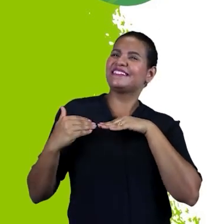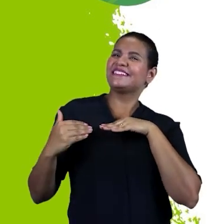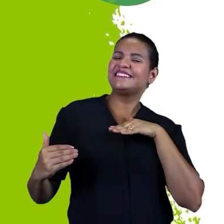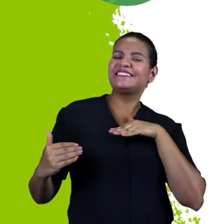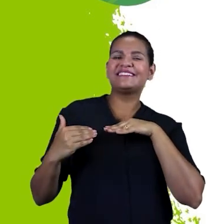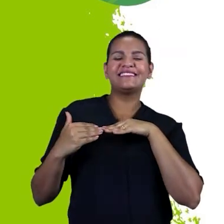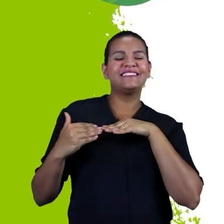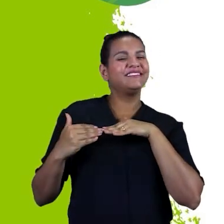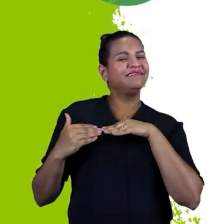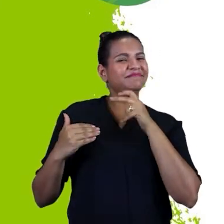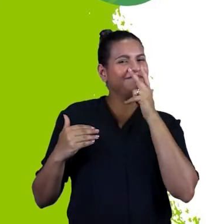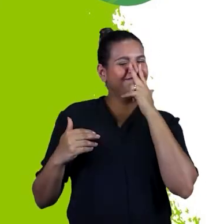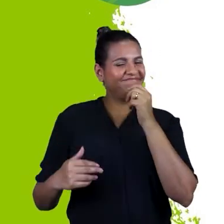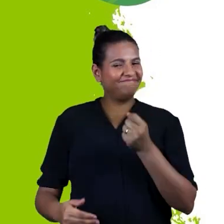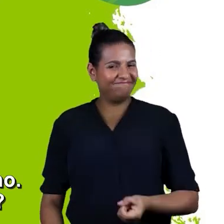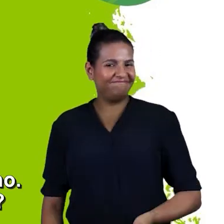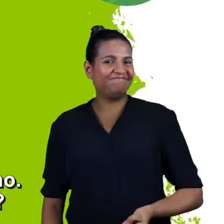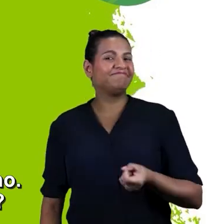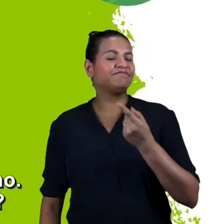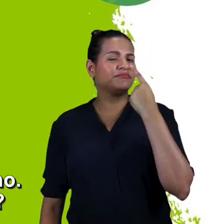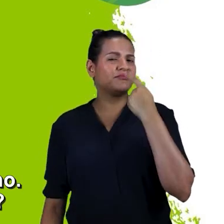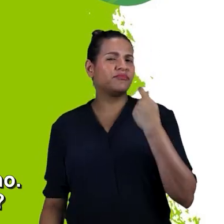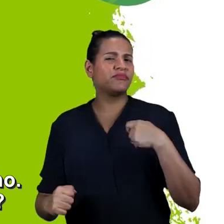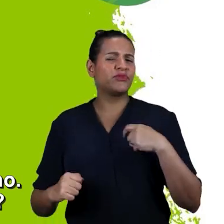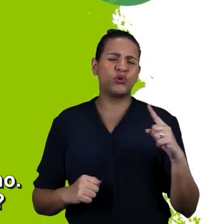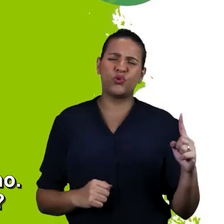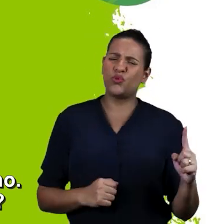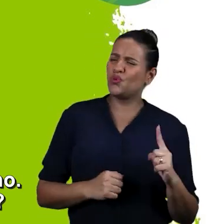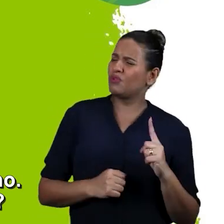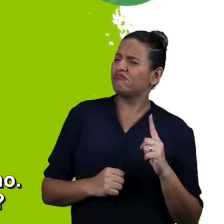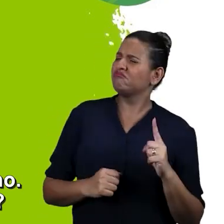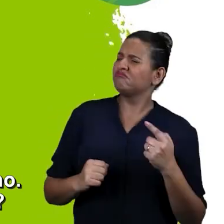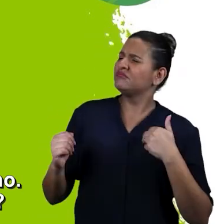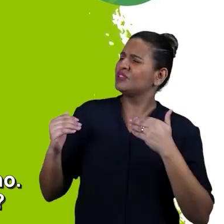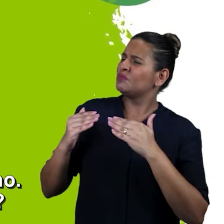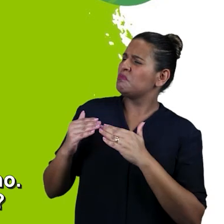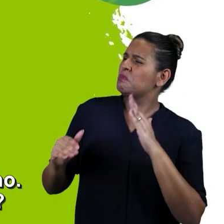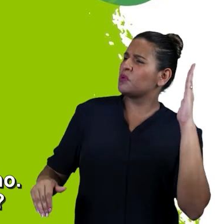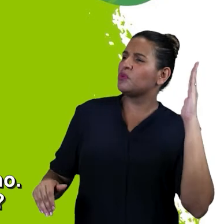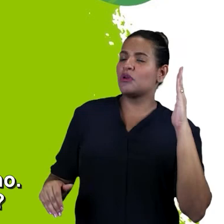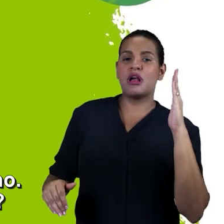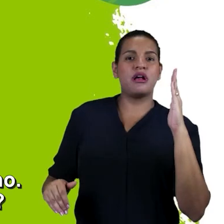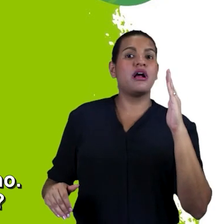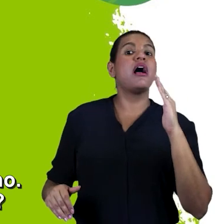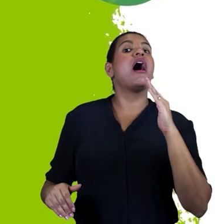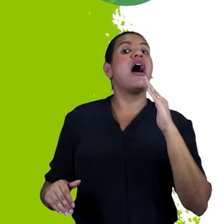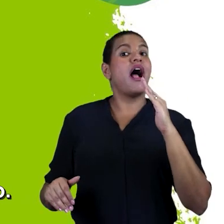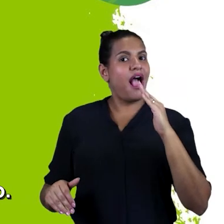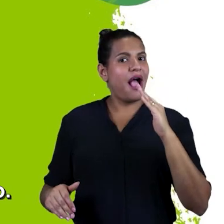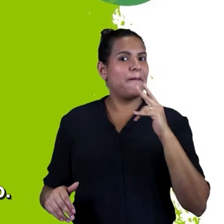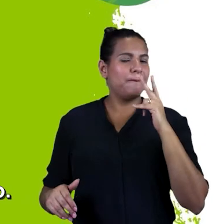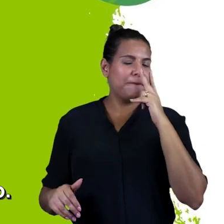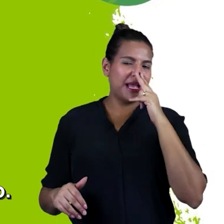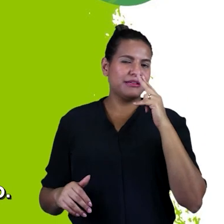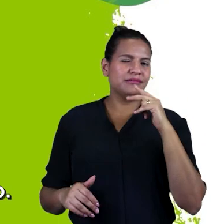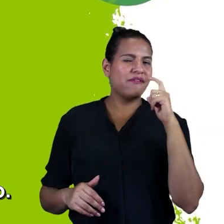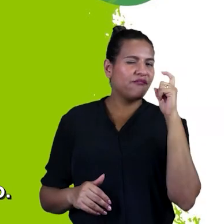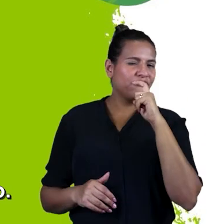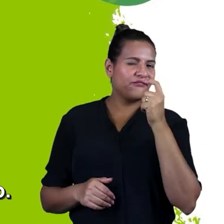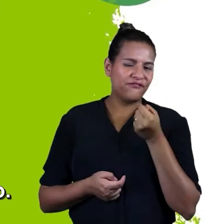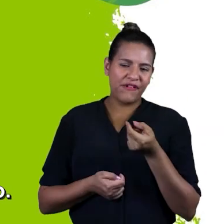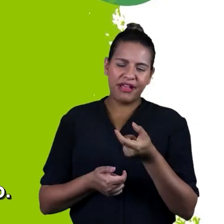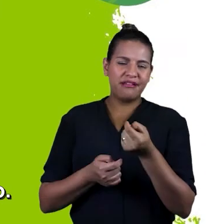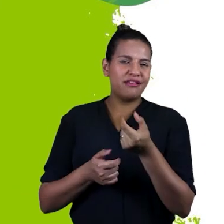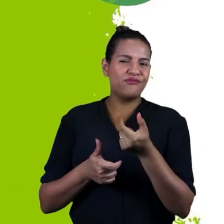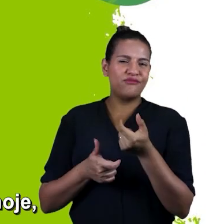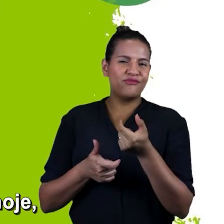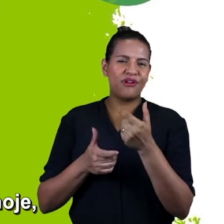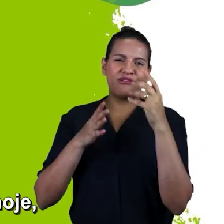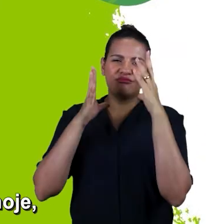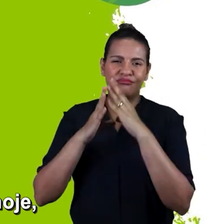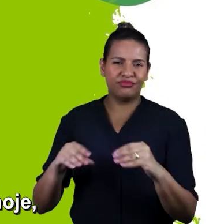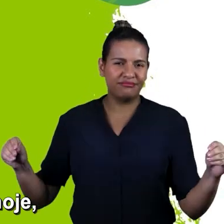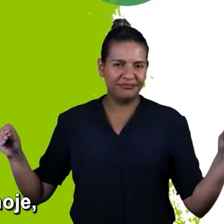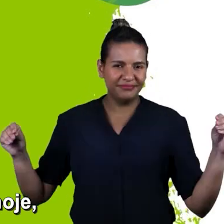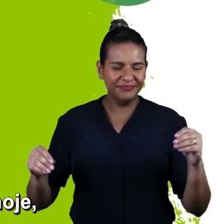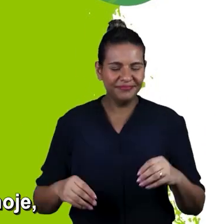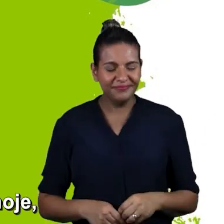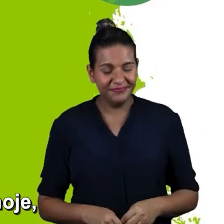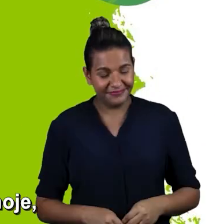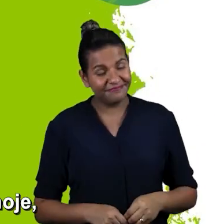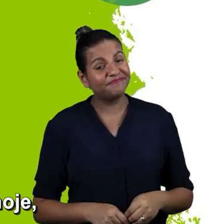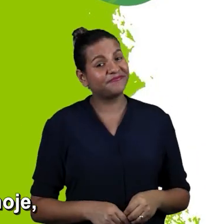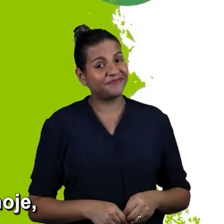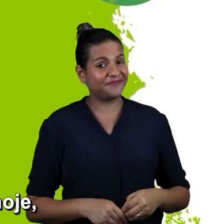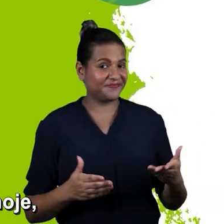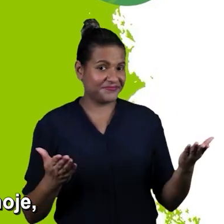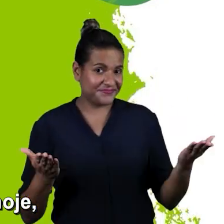mundo concordando com um fato, é porque uns homens no segredo, tá um pouco estranho. Tá um pouco estranha a situação. Então,